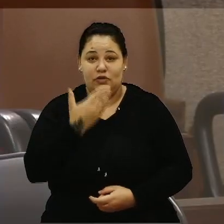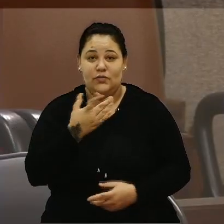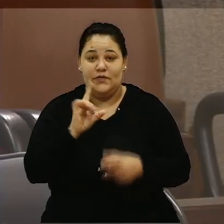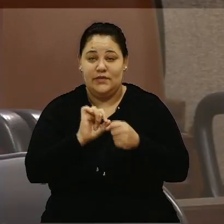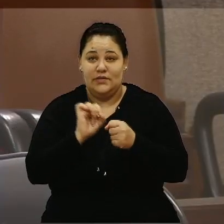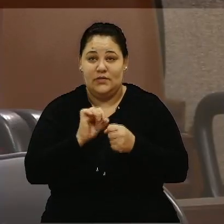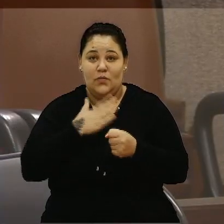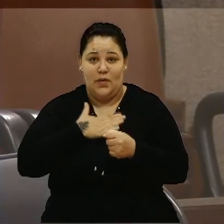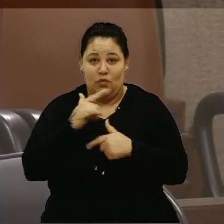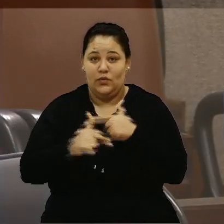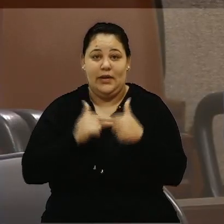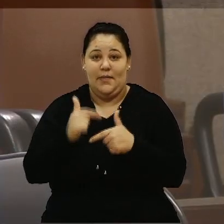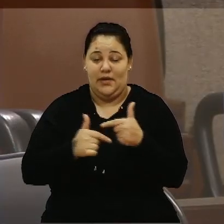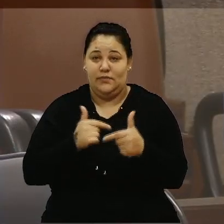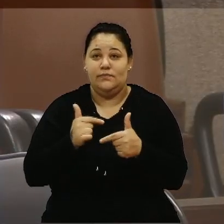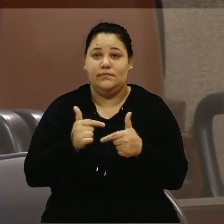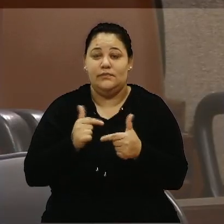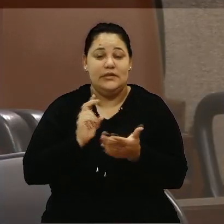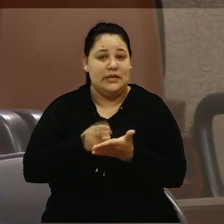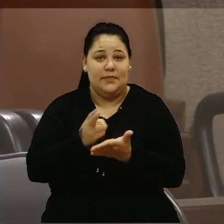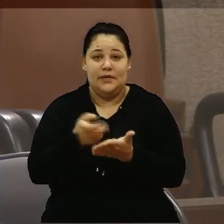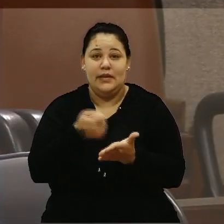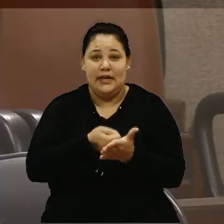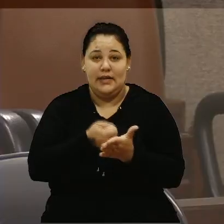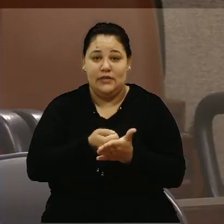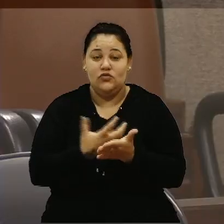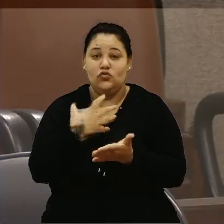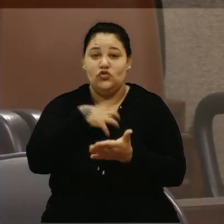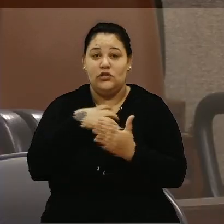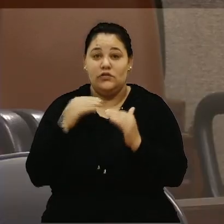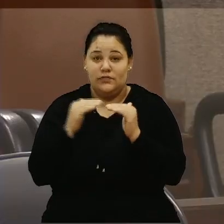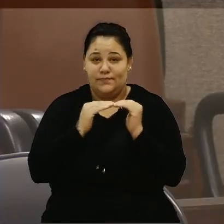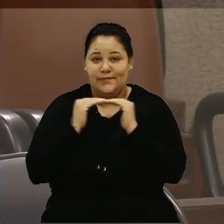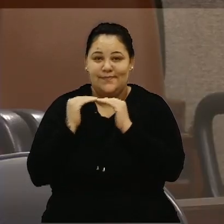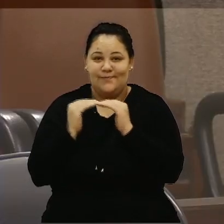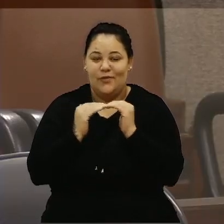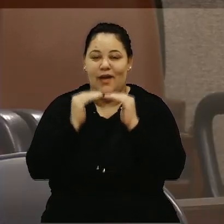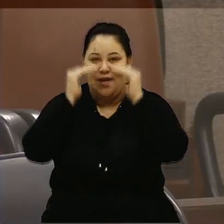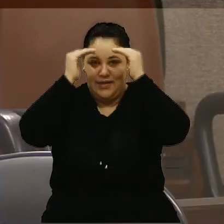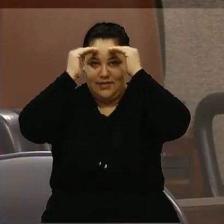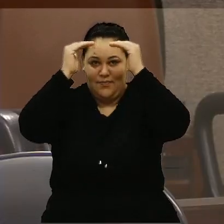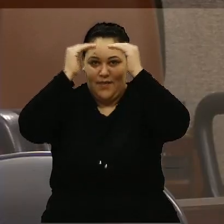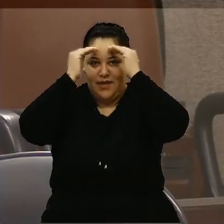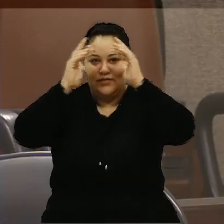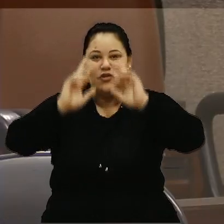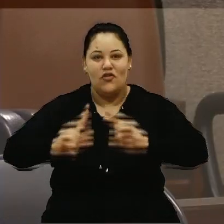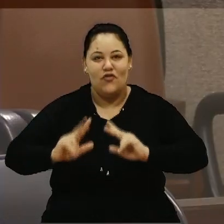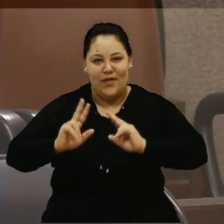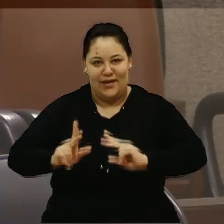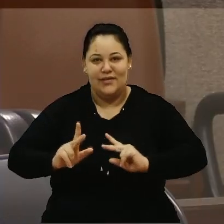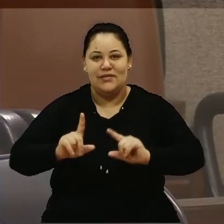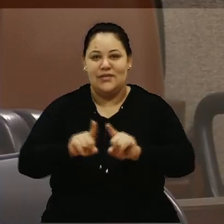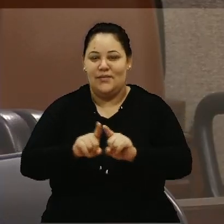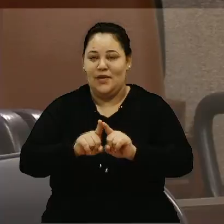mandatos, né, de forma que a gente respeite as diferenças, que a gente possa garantir